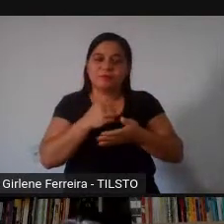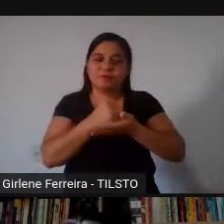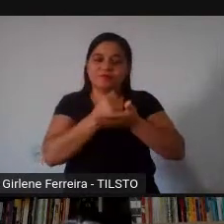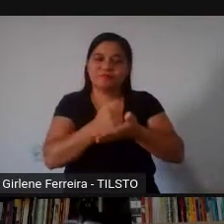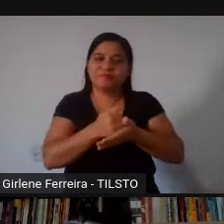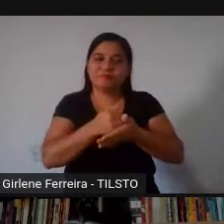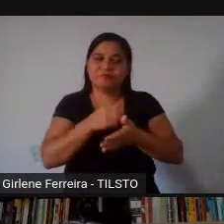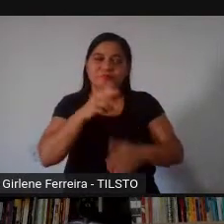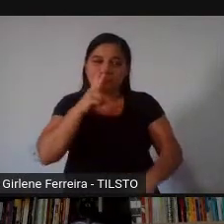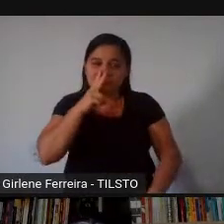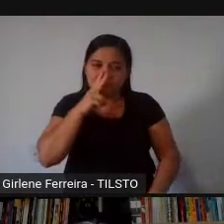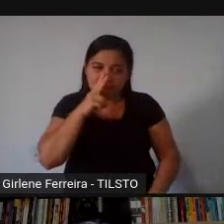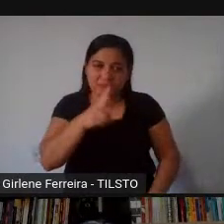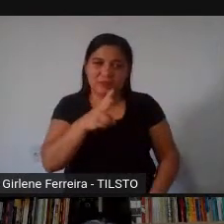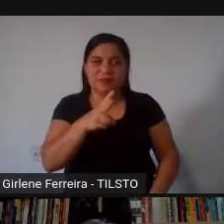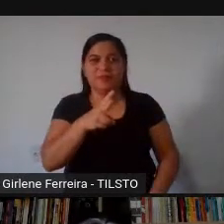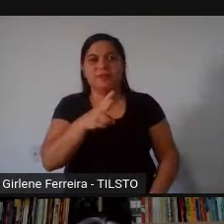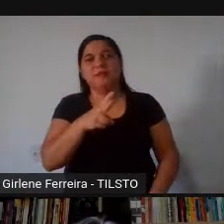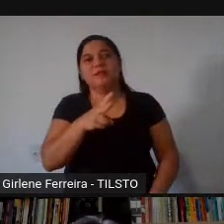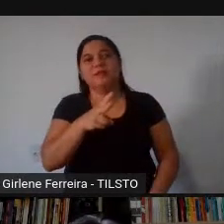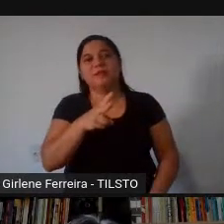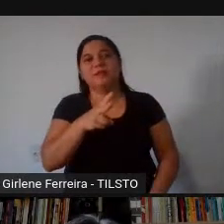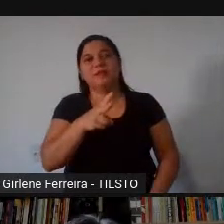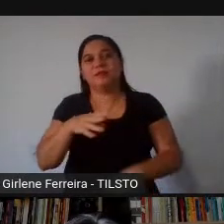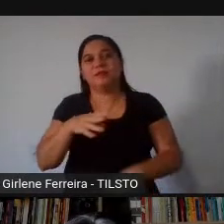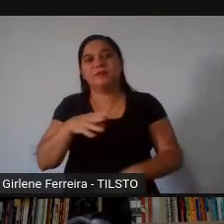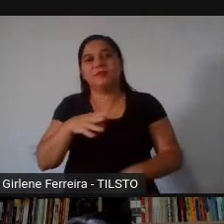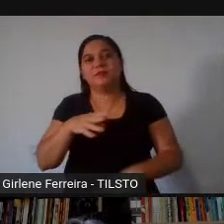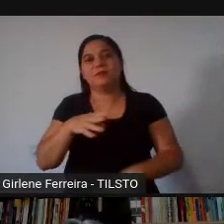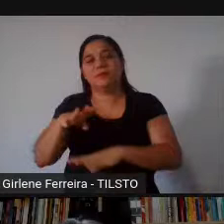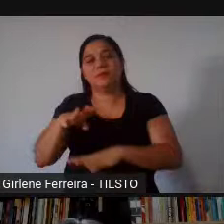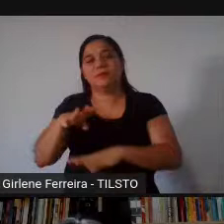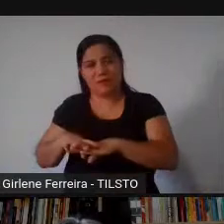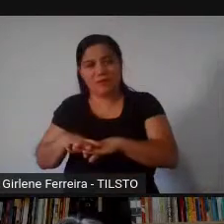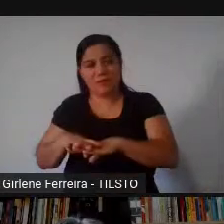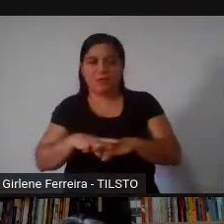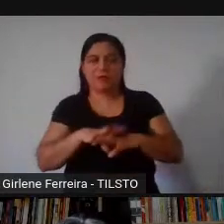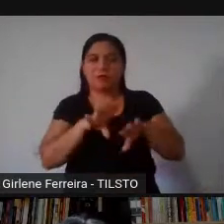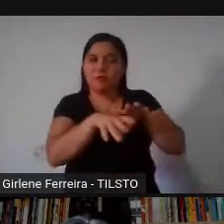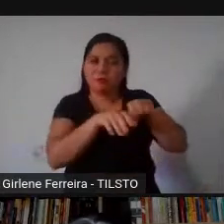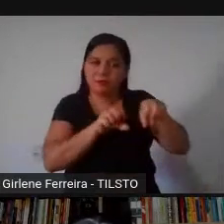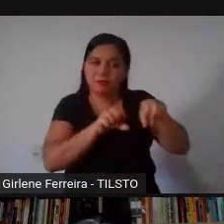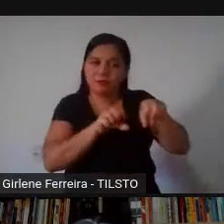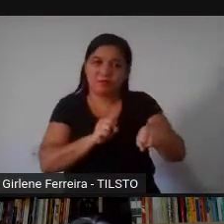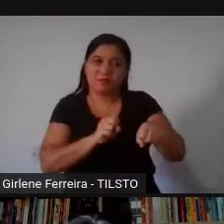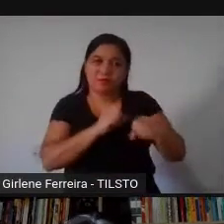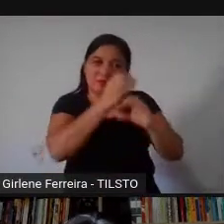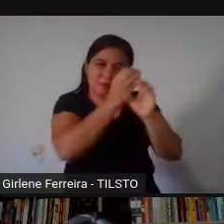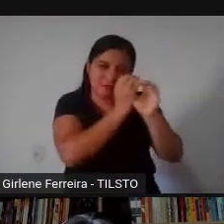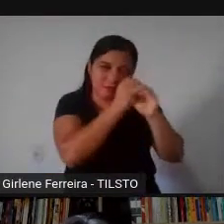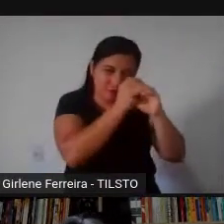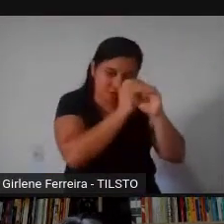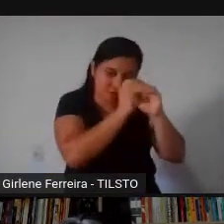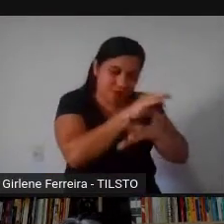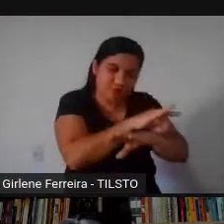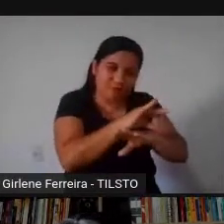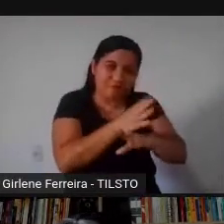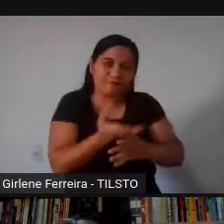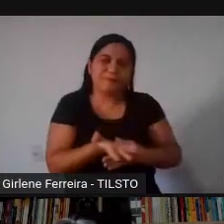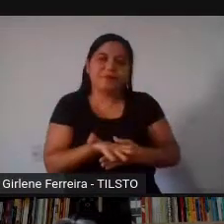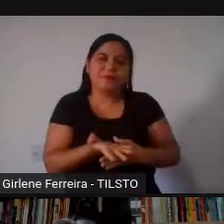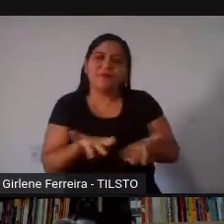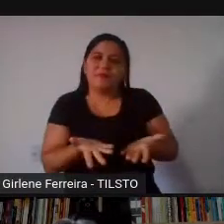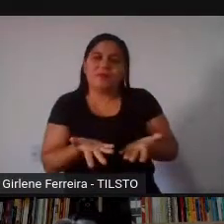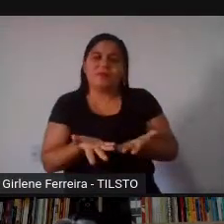engenheira. Justamente, porque o curso é muito restrito quando você entra num curso, principalmente como engenharia civil, né,